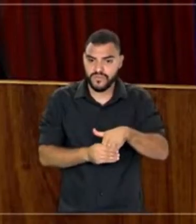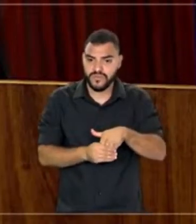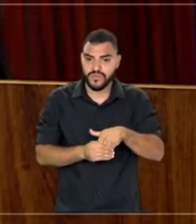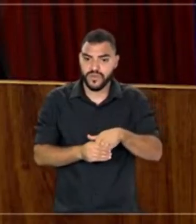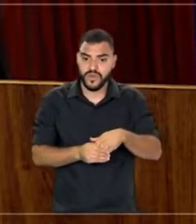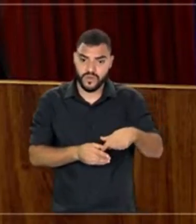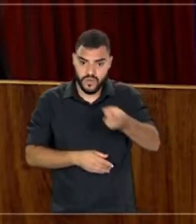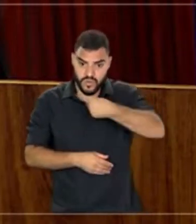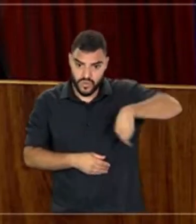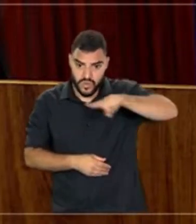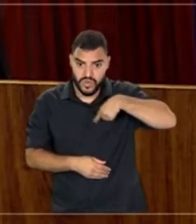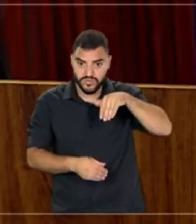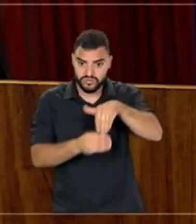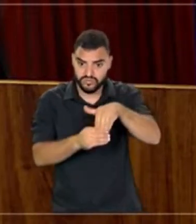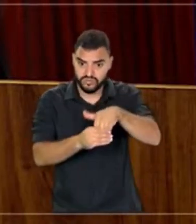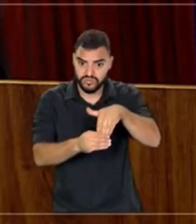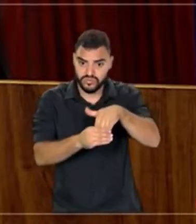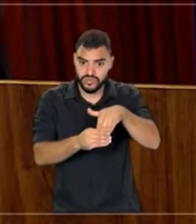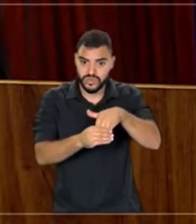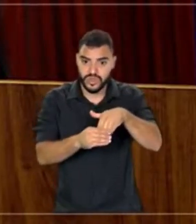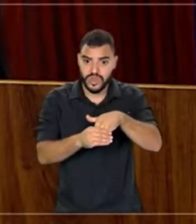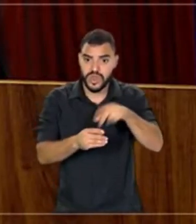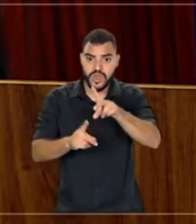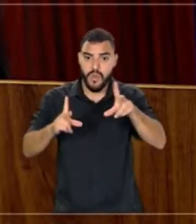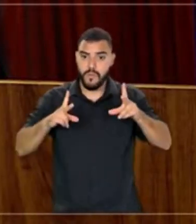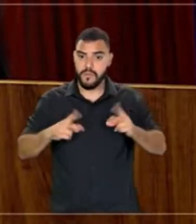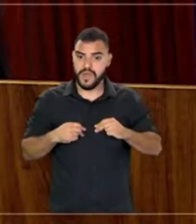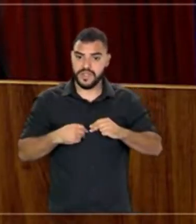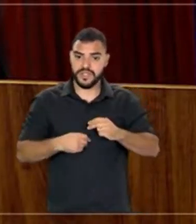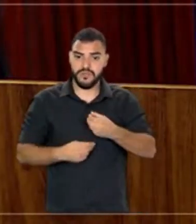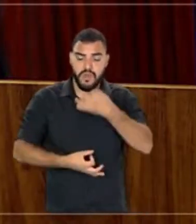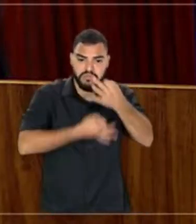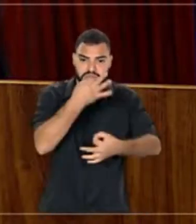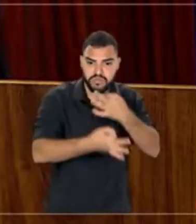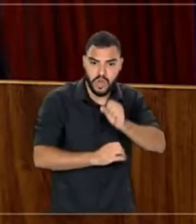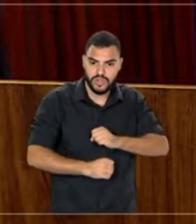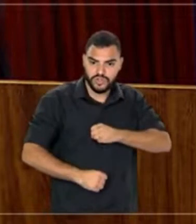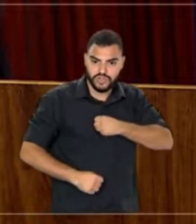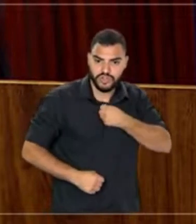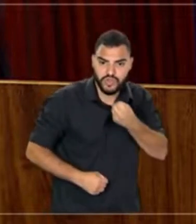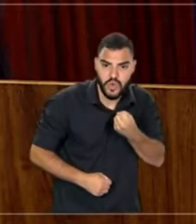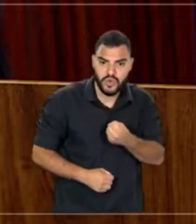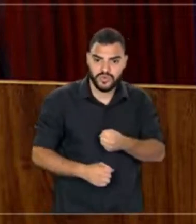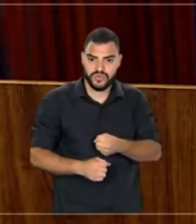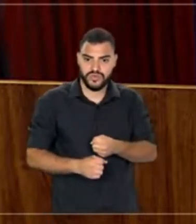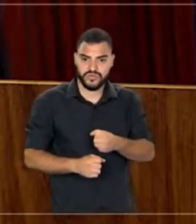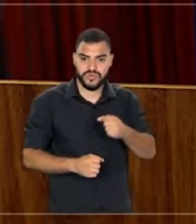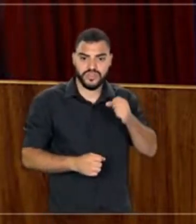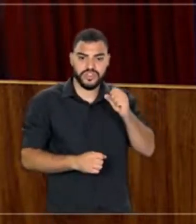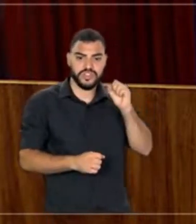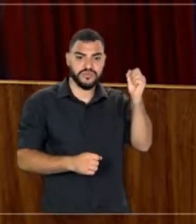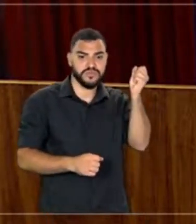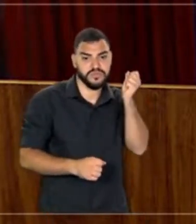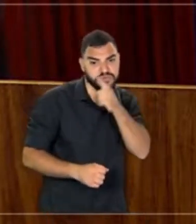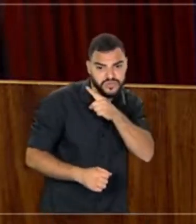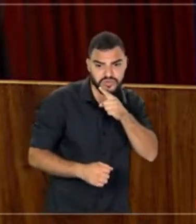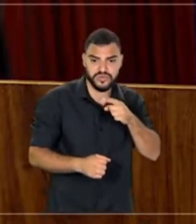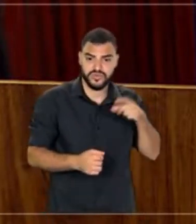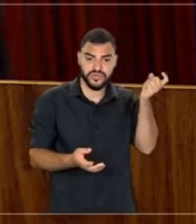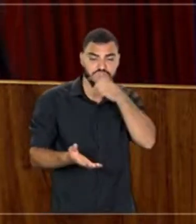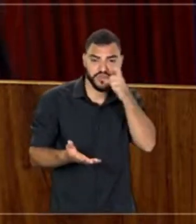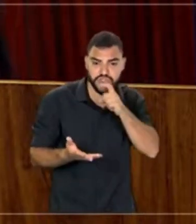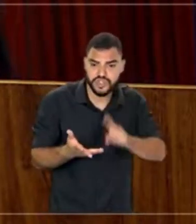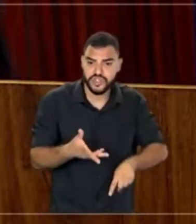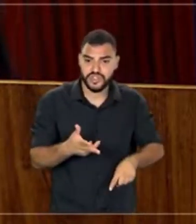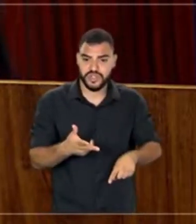merecem a proliferação de discursos de ódio, de notícias fraudulentas e da criminosa